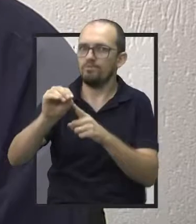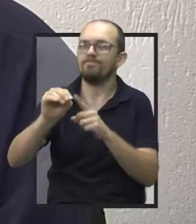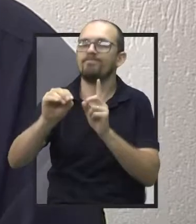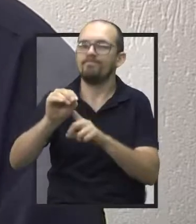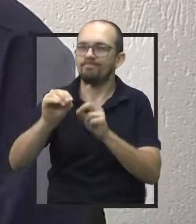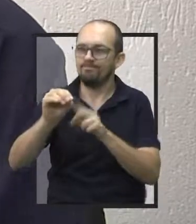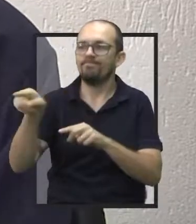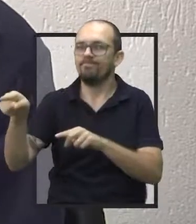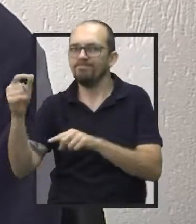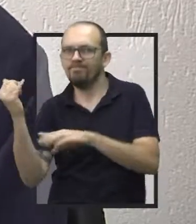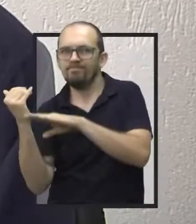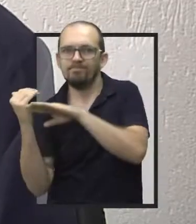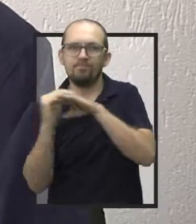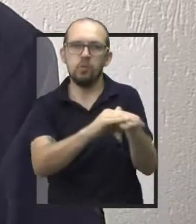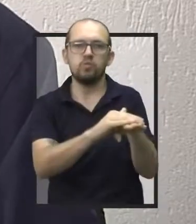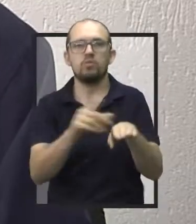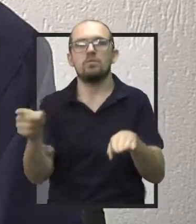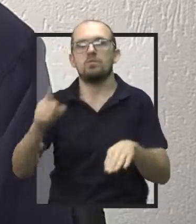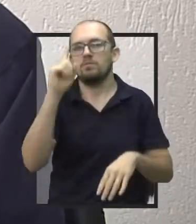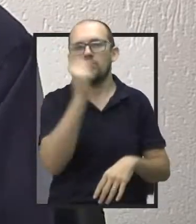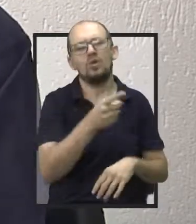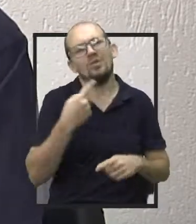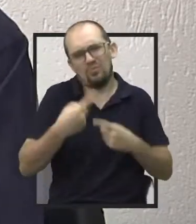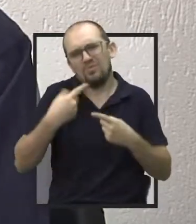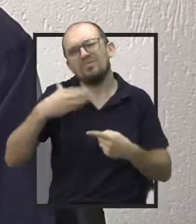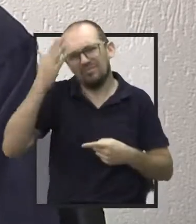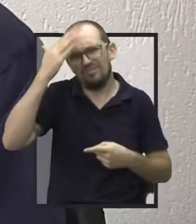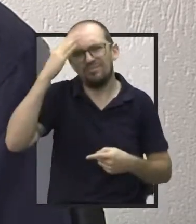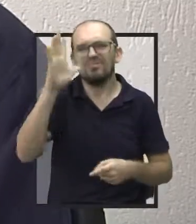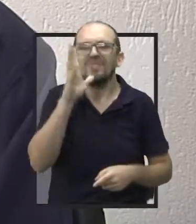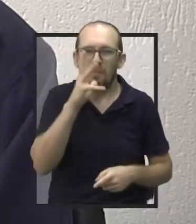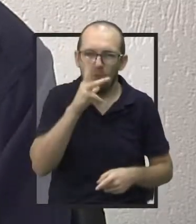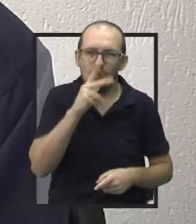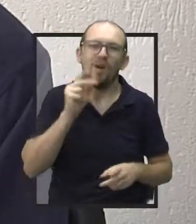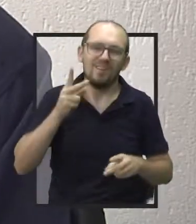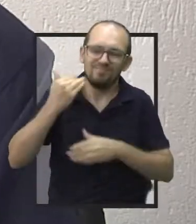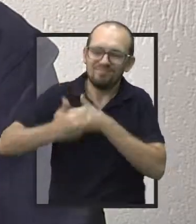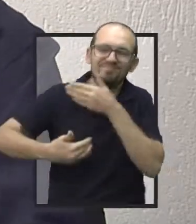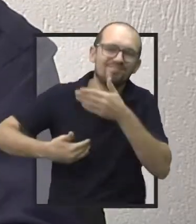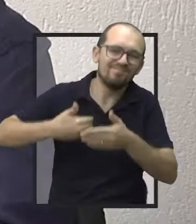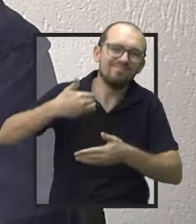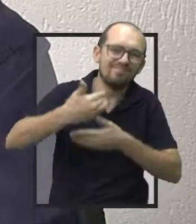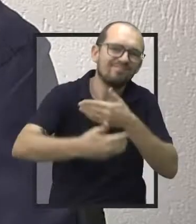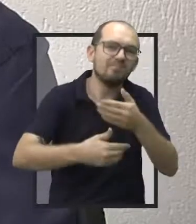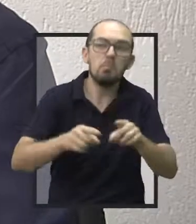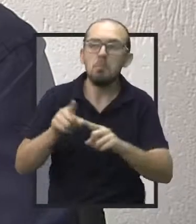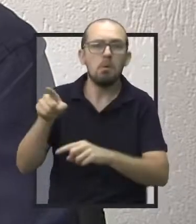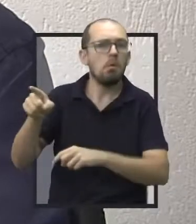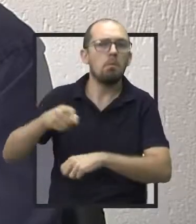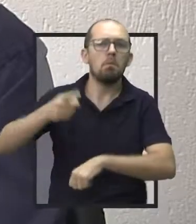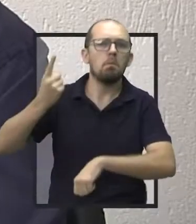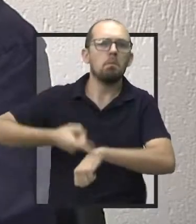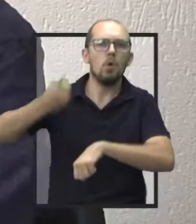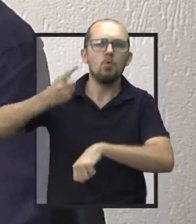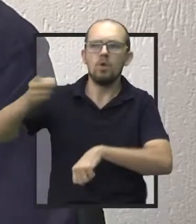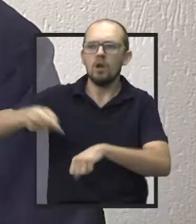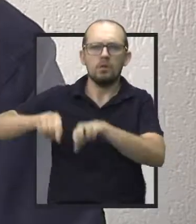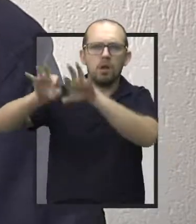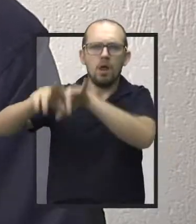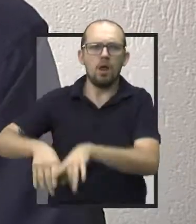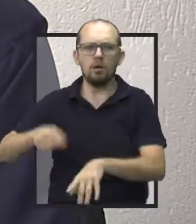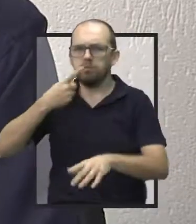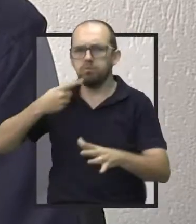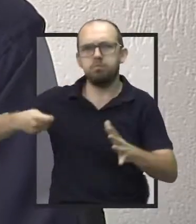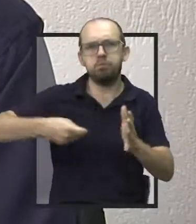inclusive que e sempre é demorado essas questões mas prontamente ele agiu rápido e